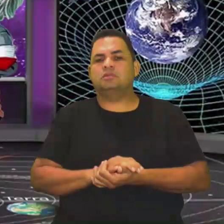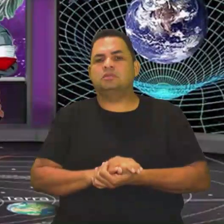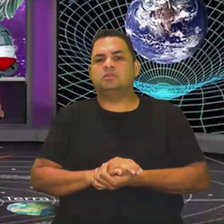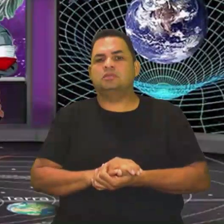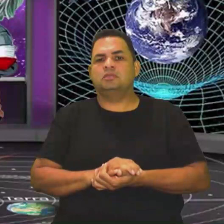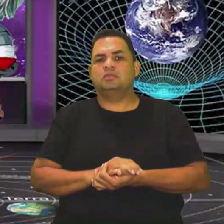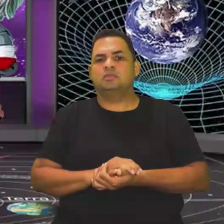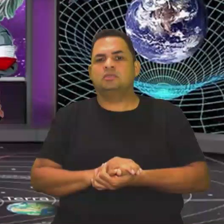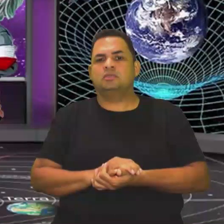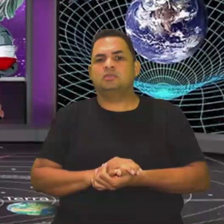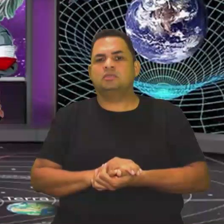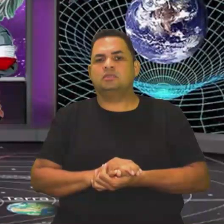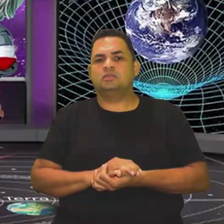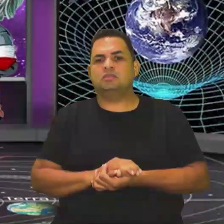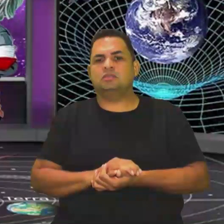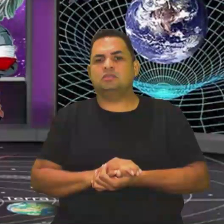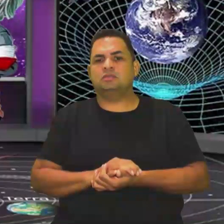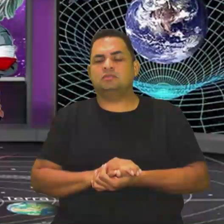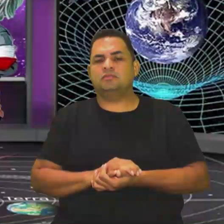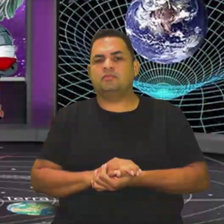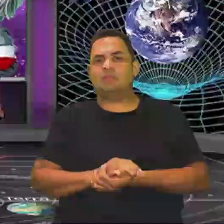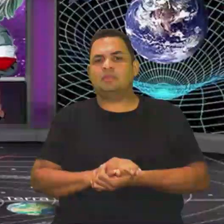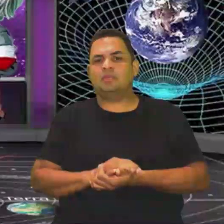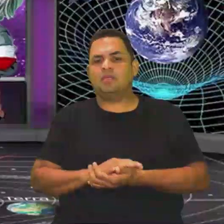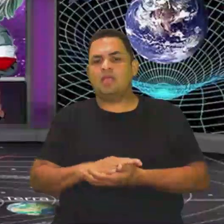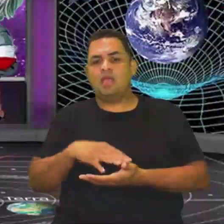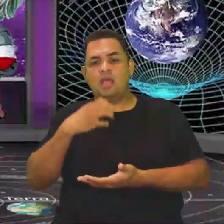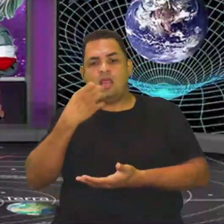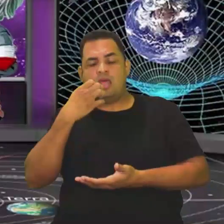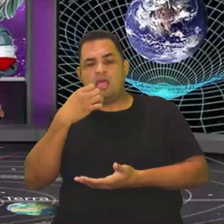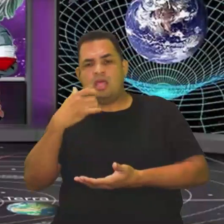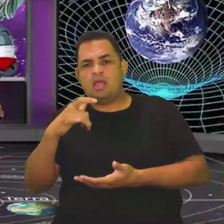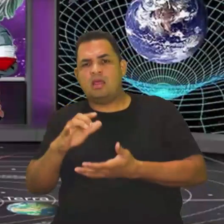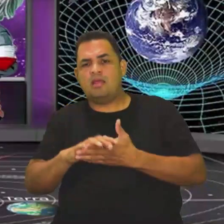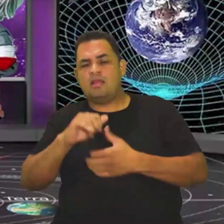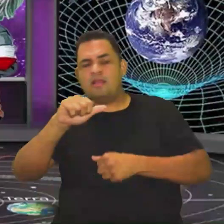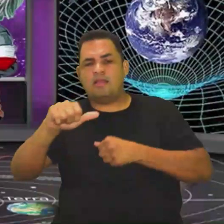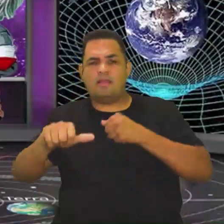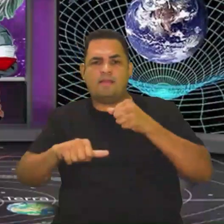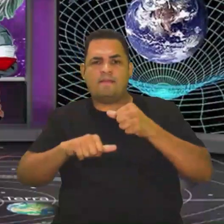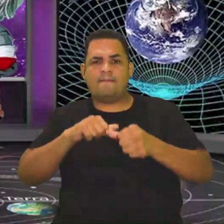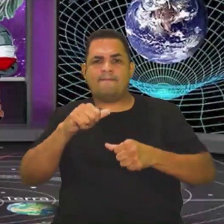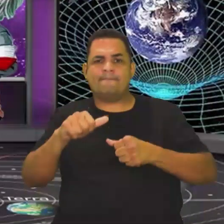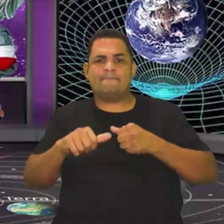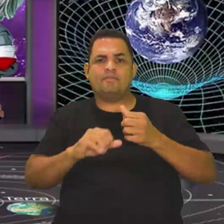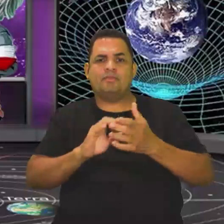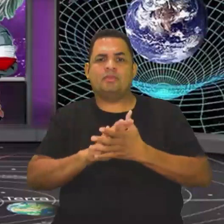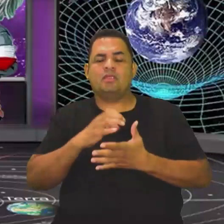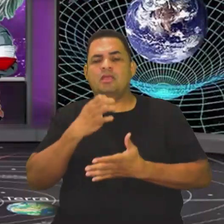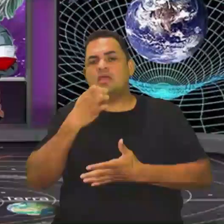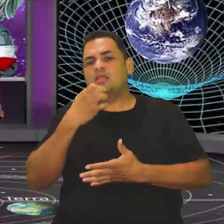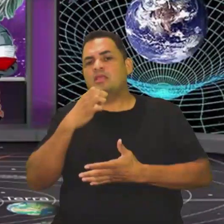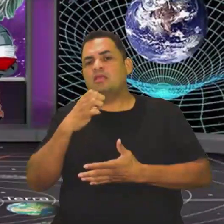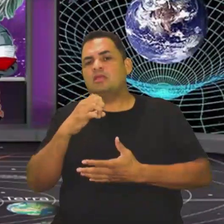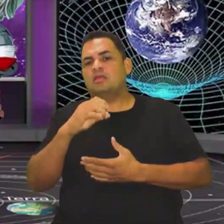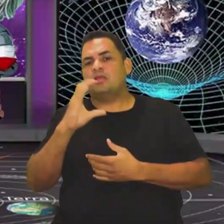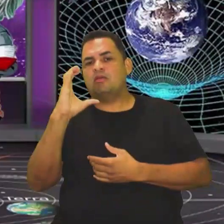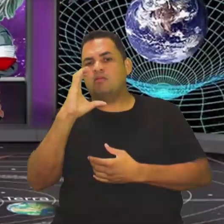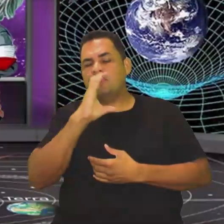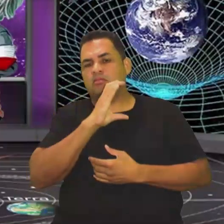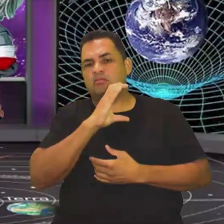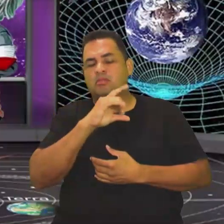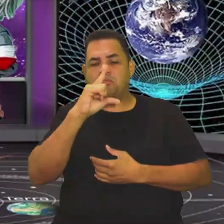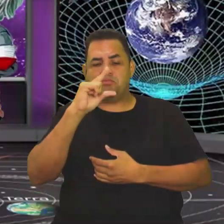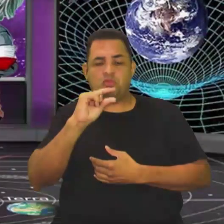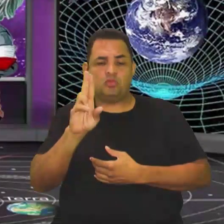seja, a maioria da energia elétrica, gente, de uma lâmpada incandescente é transformada em energia térmica e pouca é